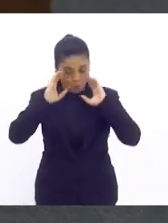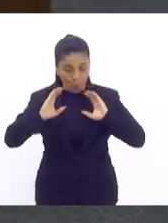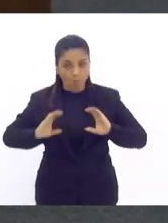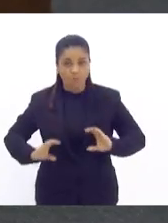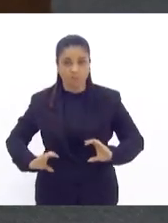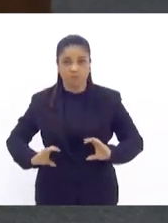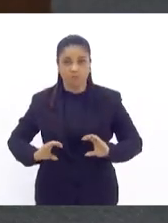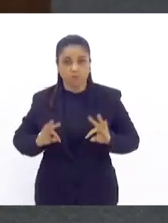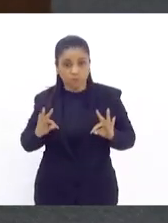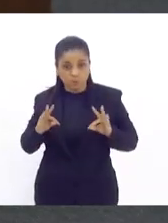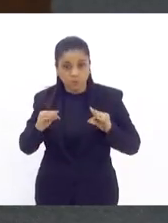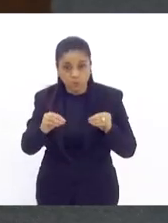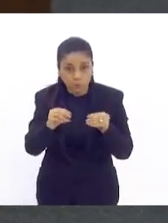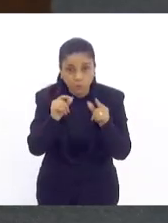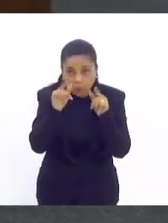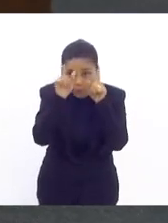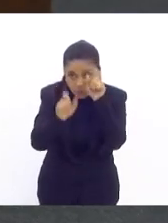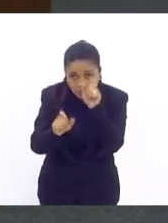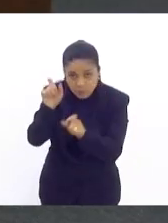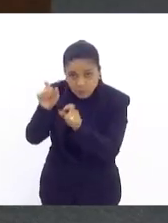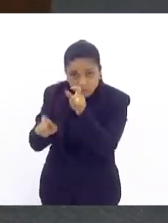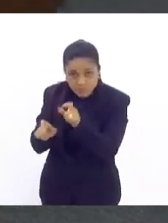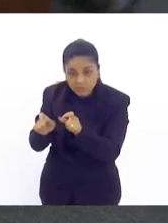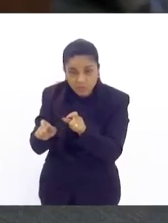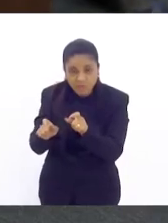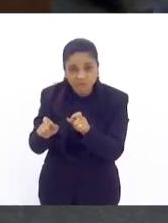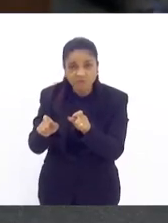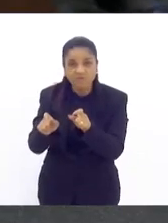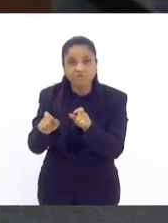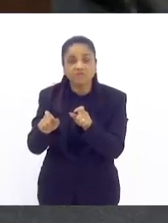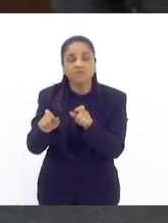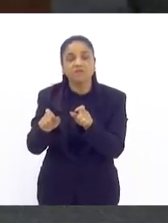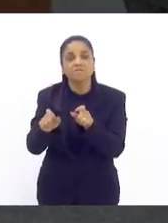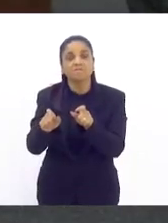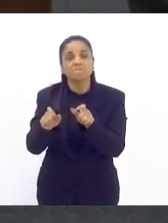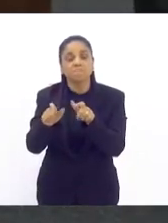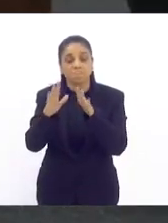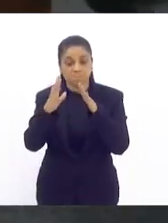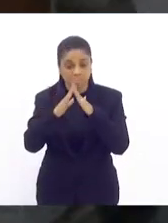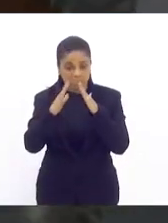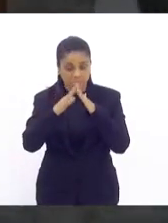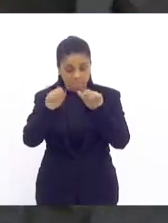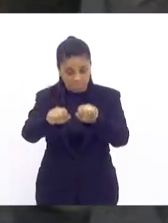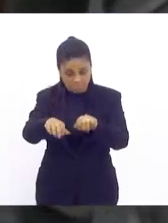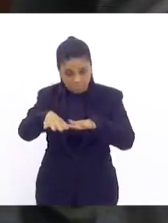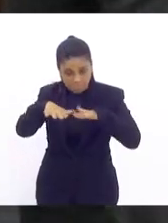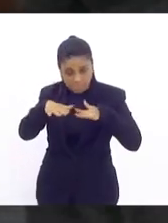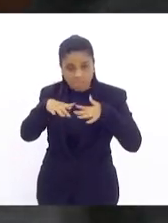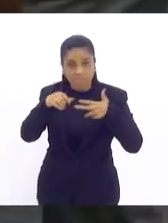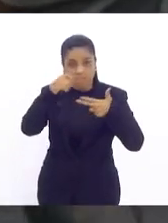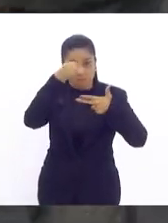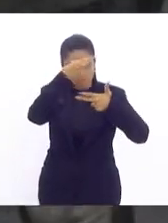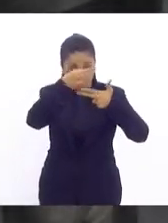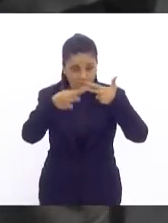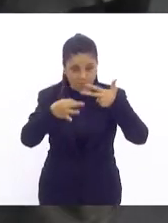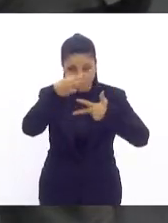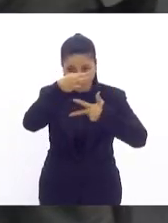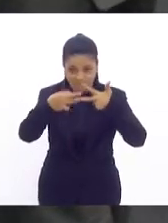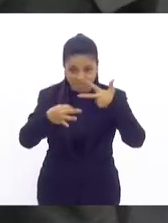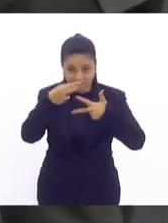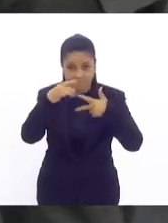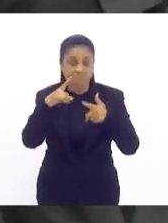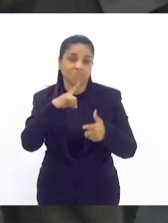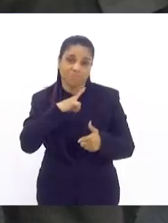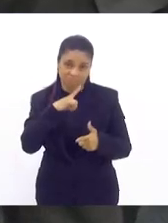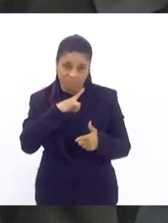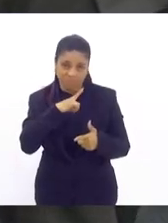dá o Tom que a casa ou as casas legislativas ou os poderes executivos vão ter essa